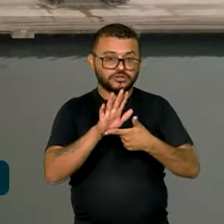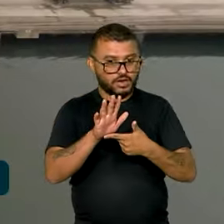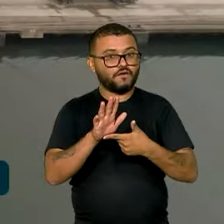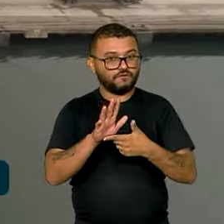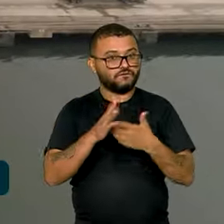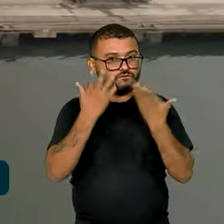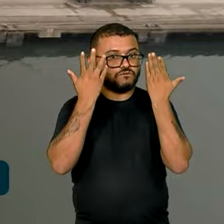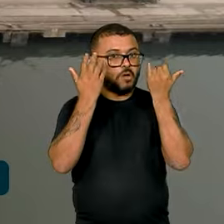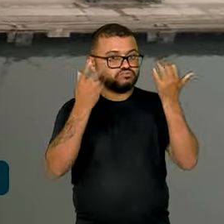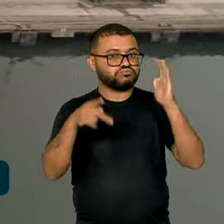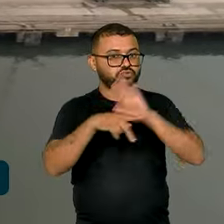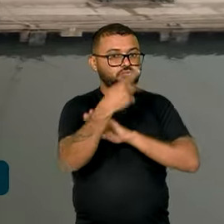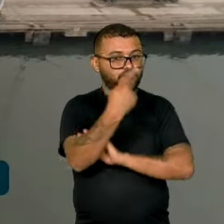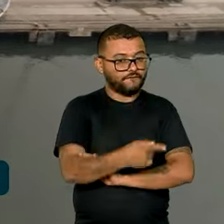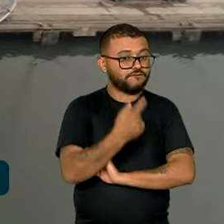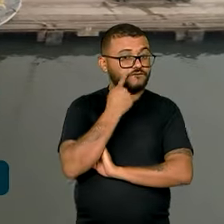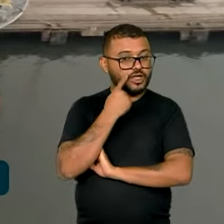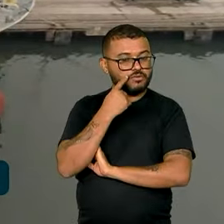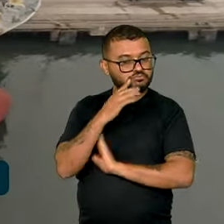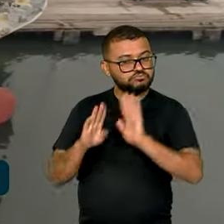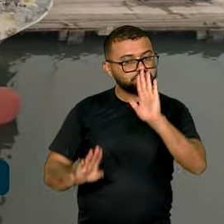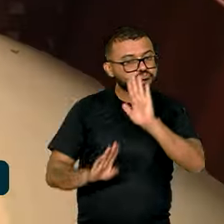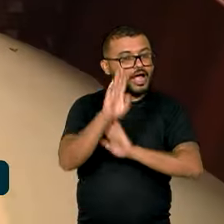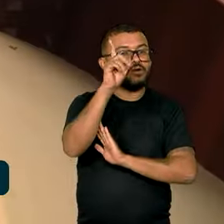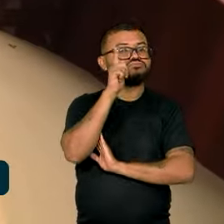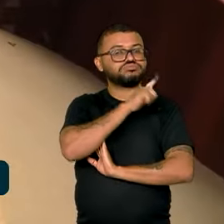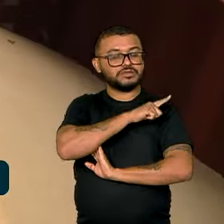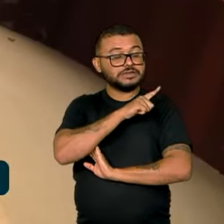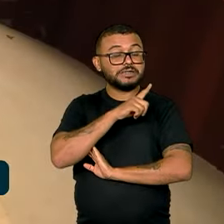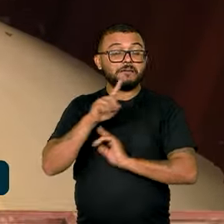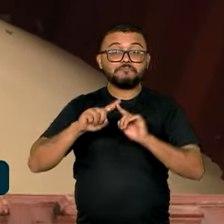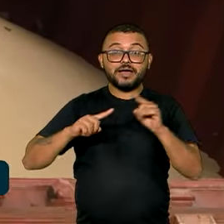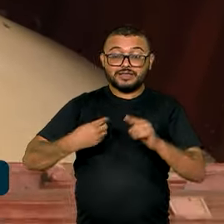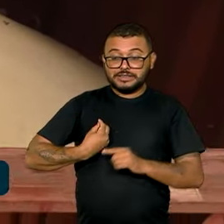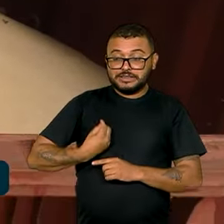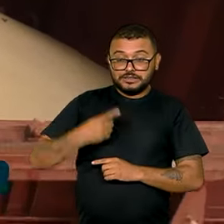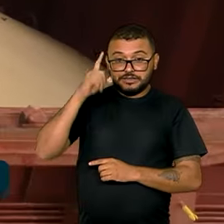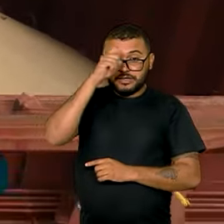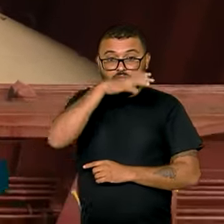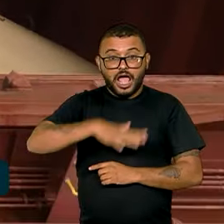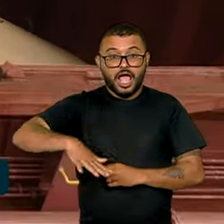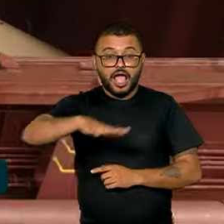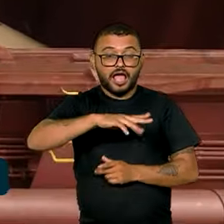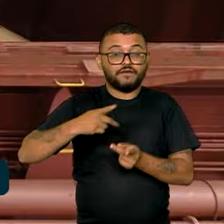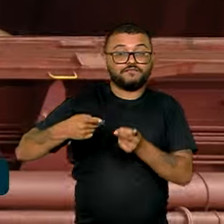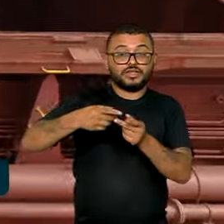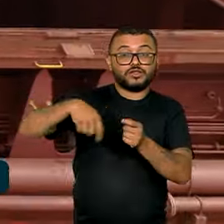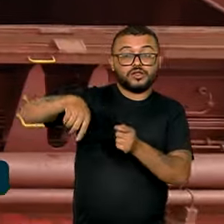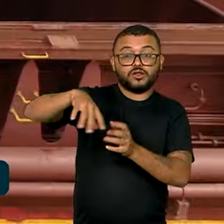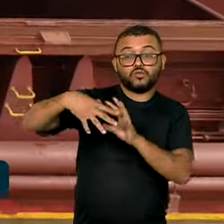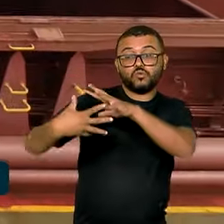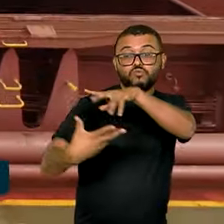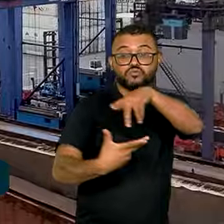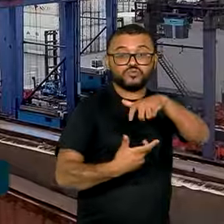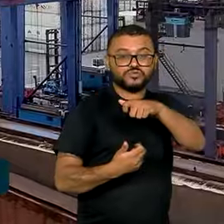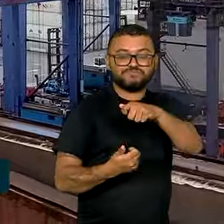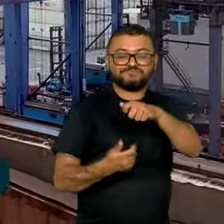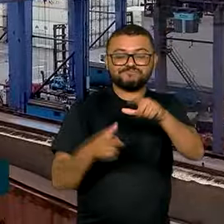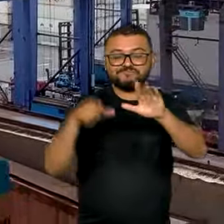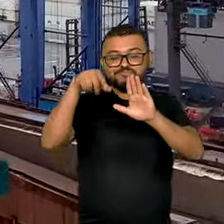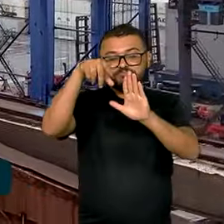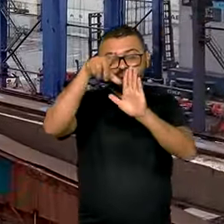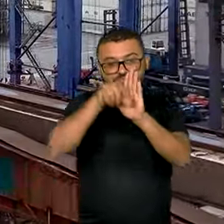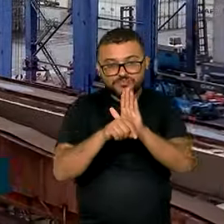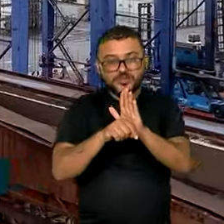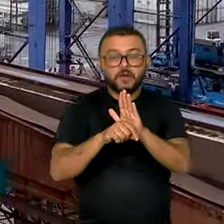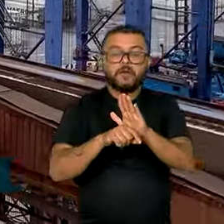recorde. E veja que não é fácil, porque o comércio mundial, ele caiu. E o